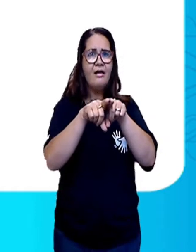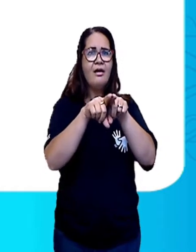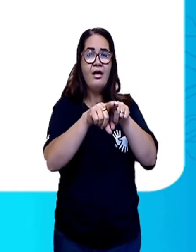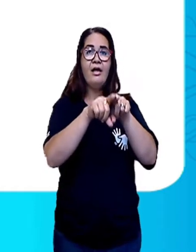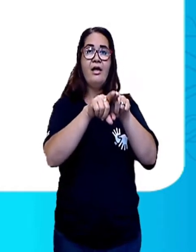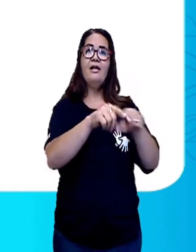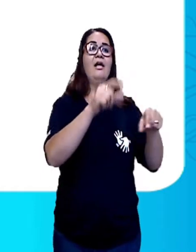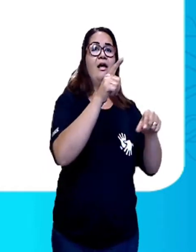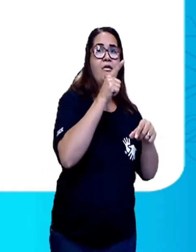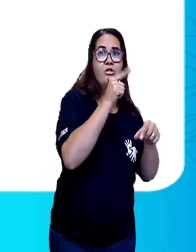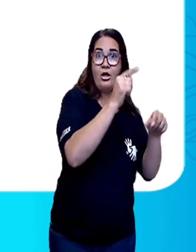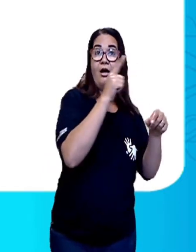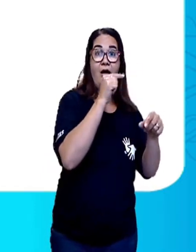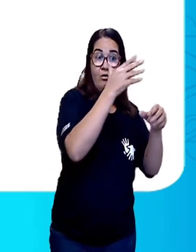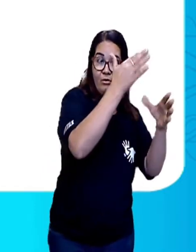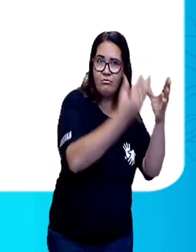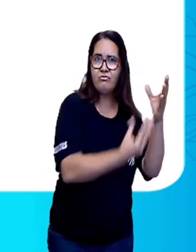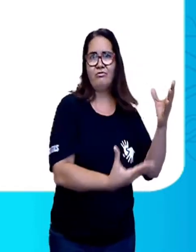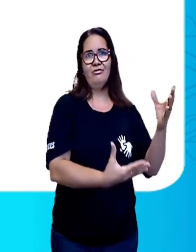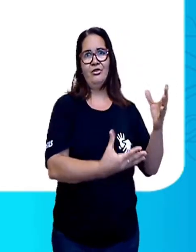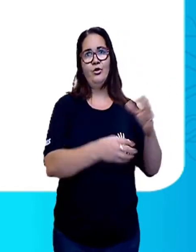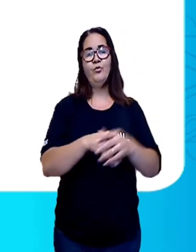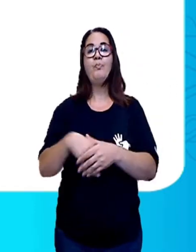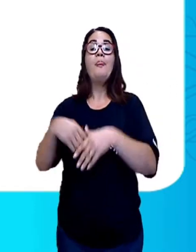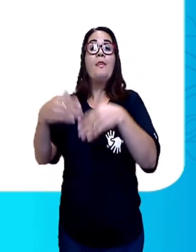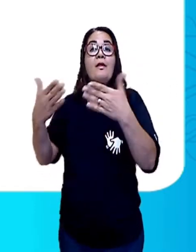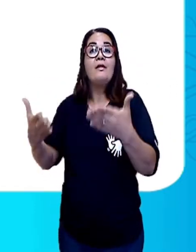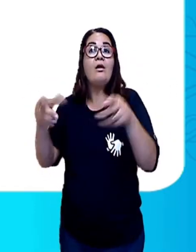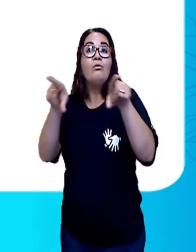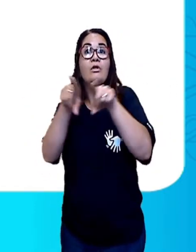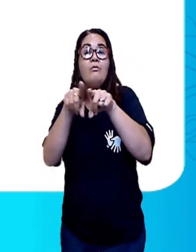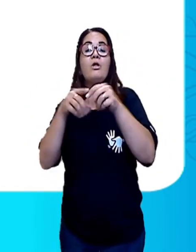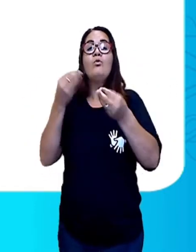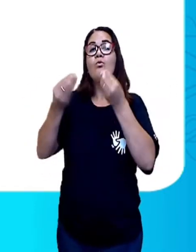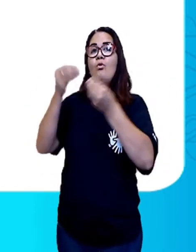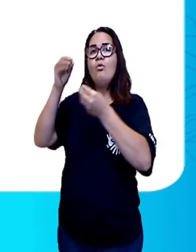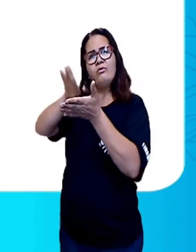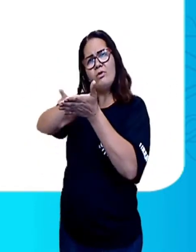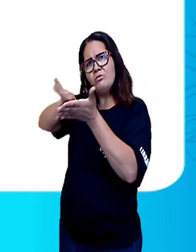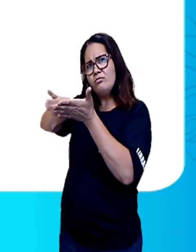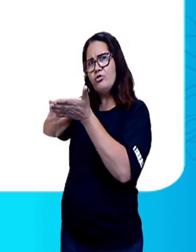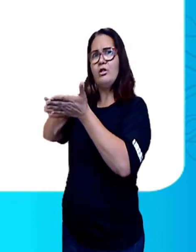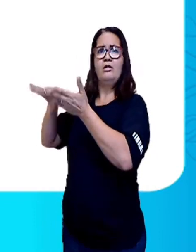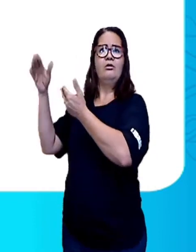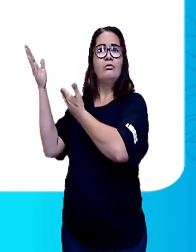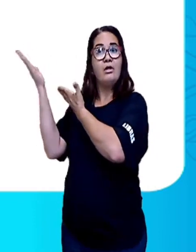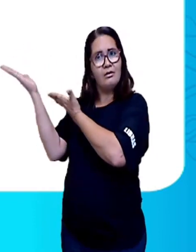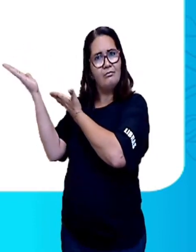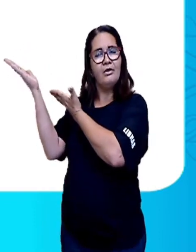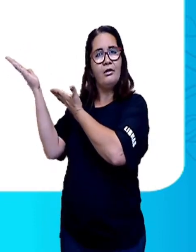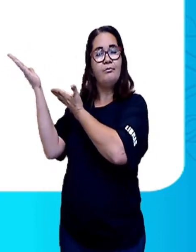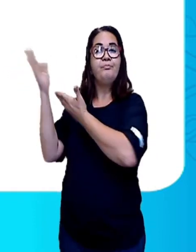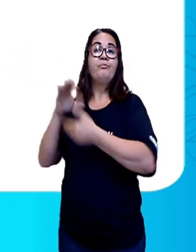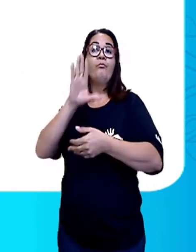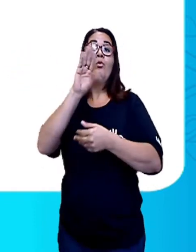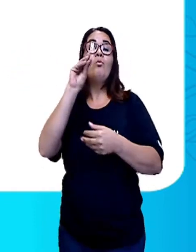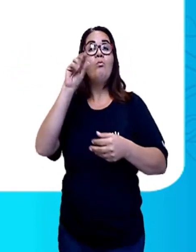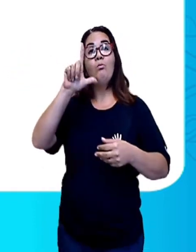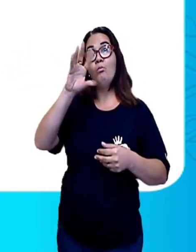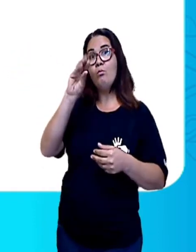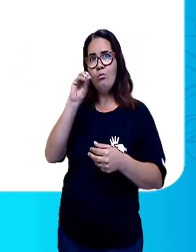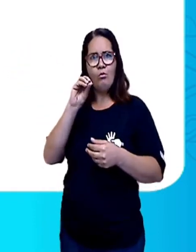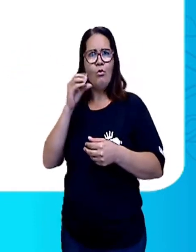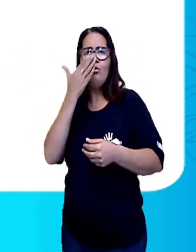nas medidas de capacidade. Outro elemento que nós podemos retirar aí é o bolo. O bolo também